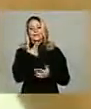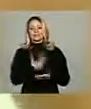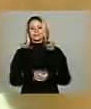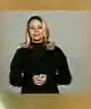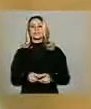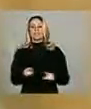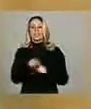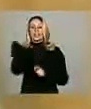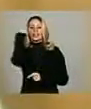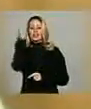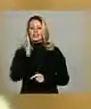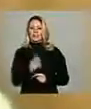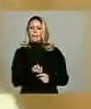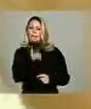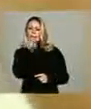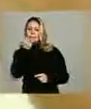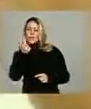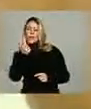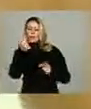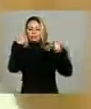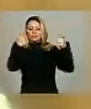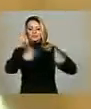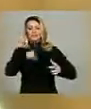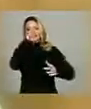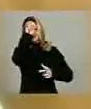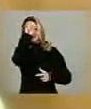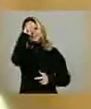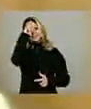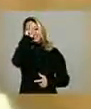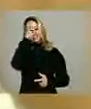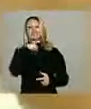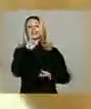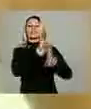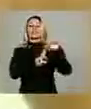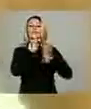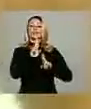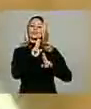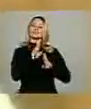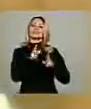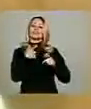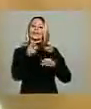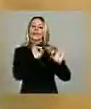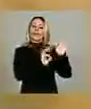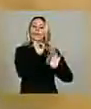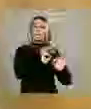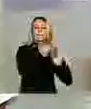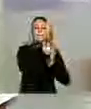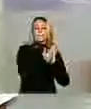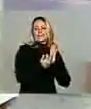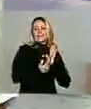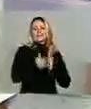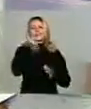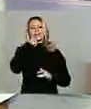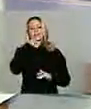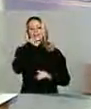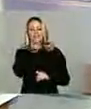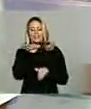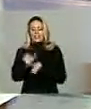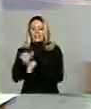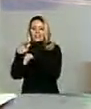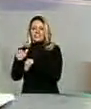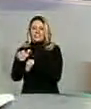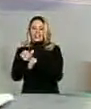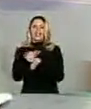No Brasil, poucas são as maternidades que utilizam o programa neonatal Mamãe Canguru. A Dogamib é